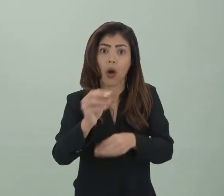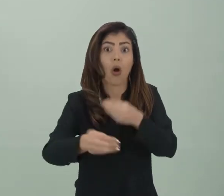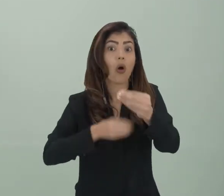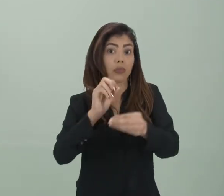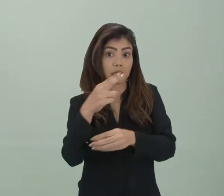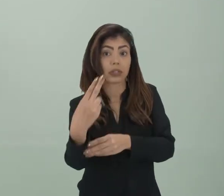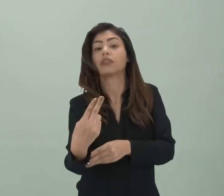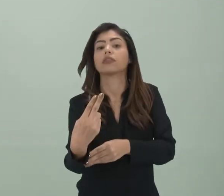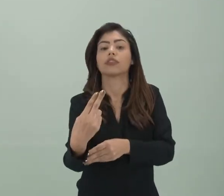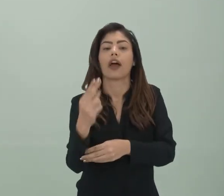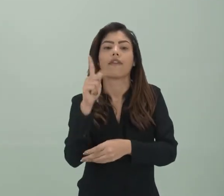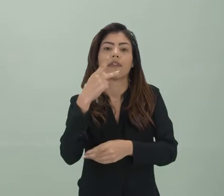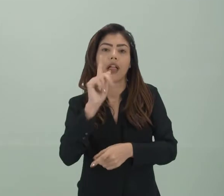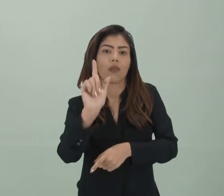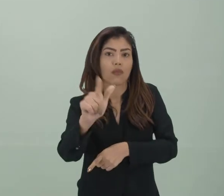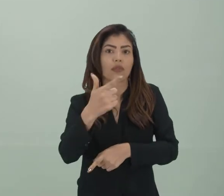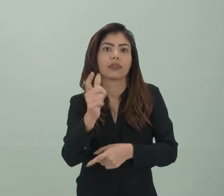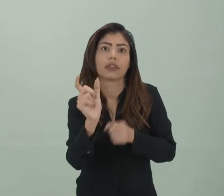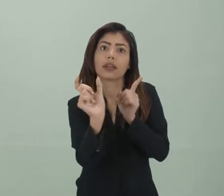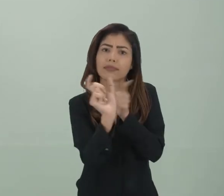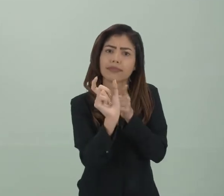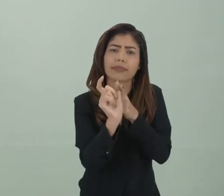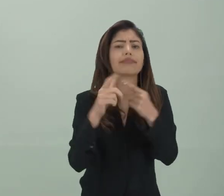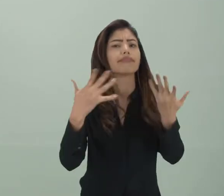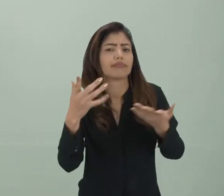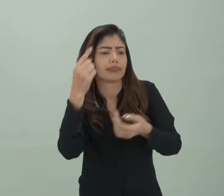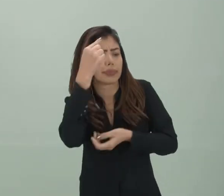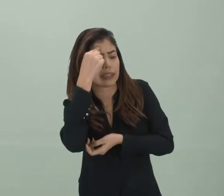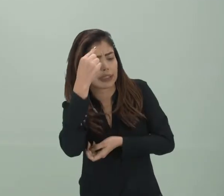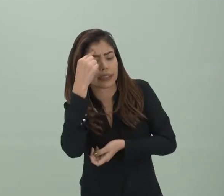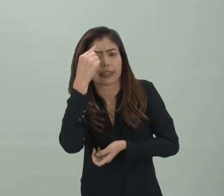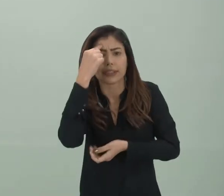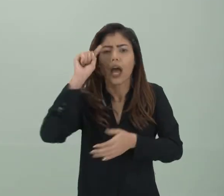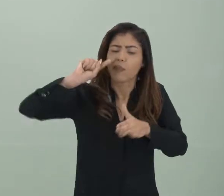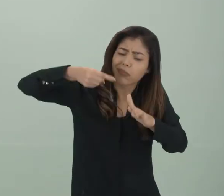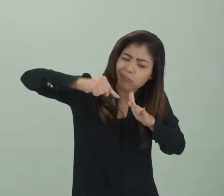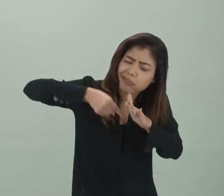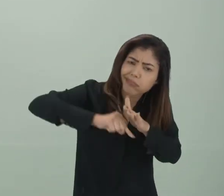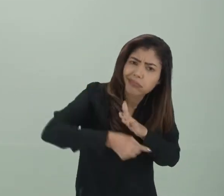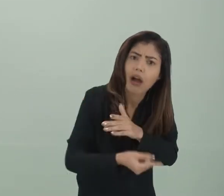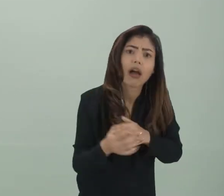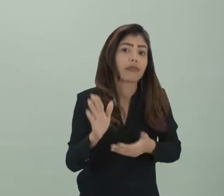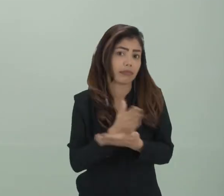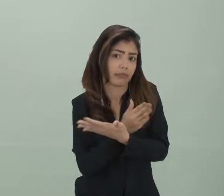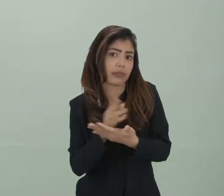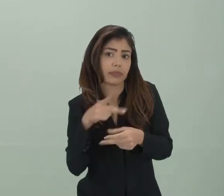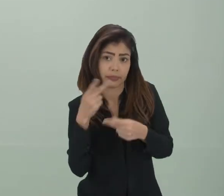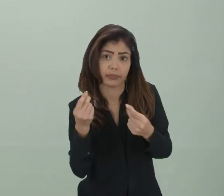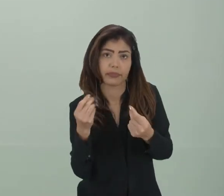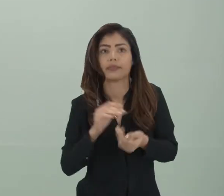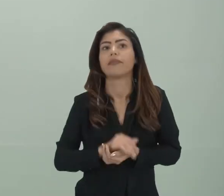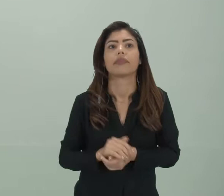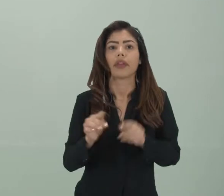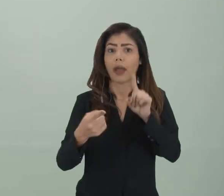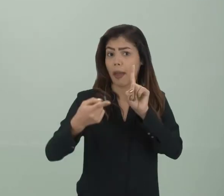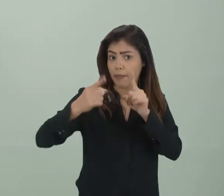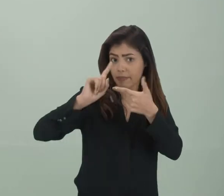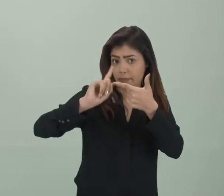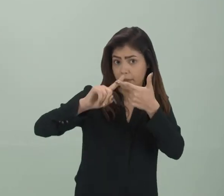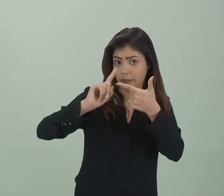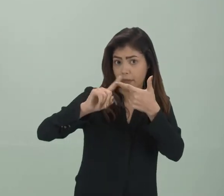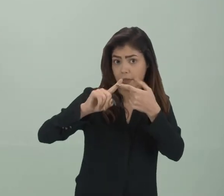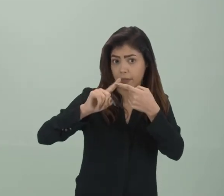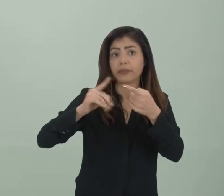seja, é falar com outras palavras aquilo que se pensa, ou falar de uma maneira mais profunda, digamos assim. Na primeira frase que diz,